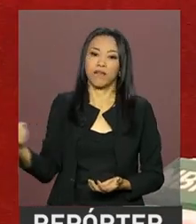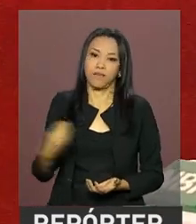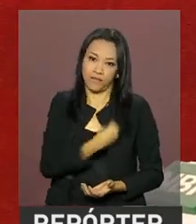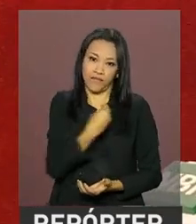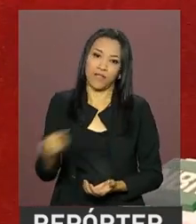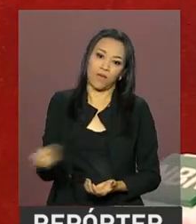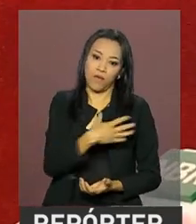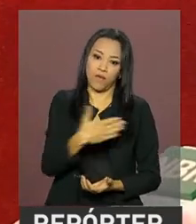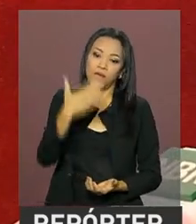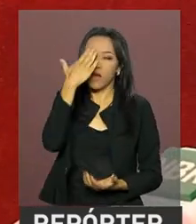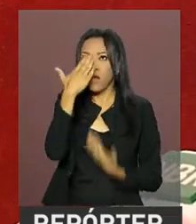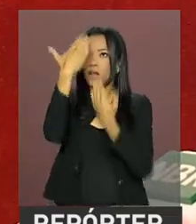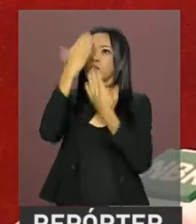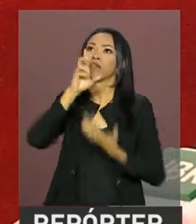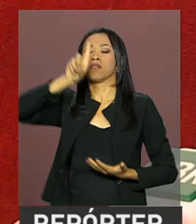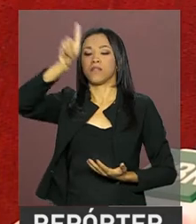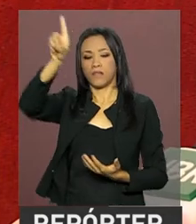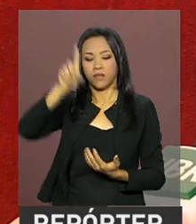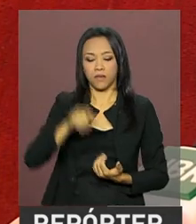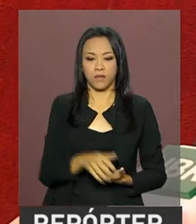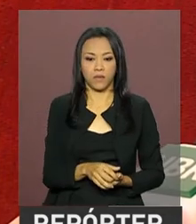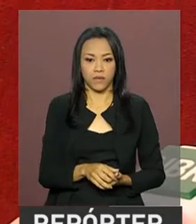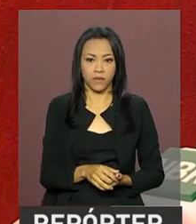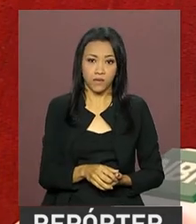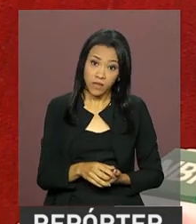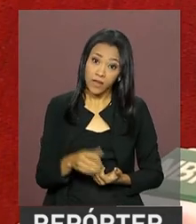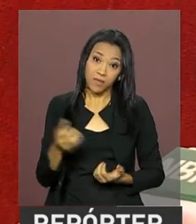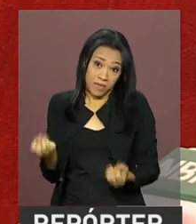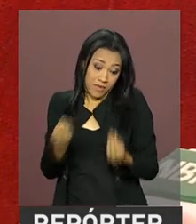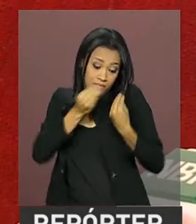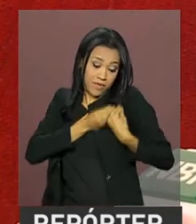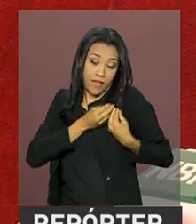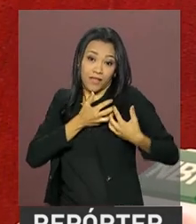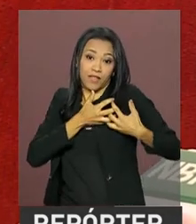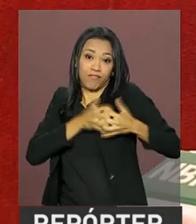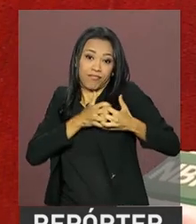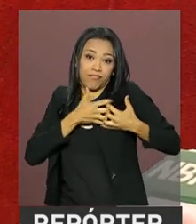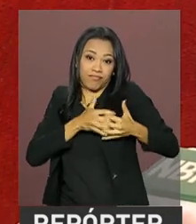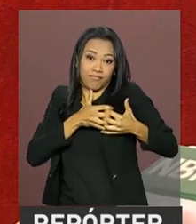queimadense time de coração